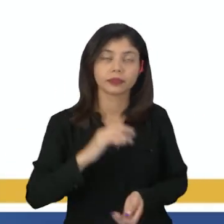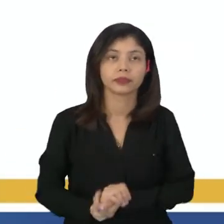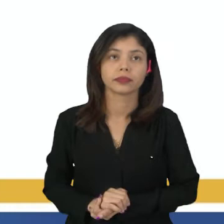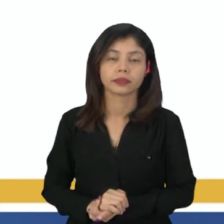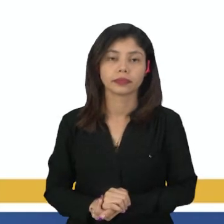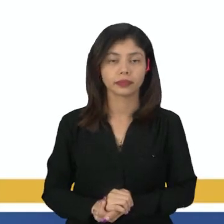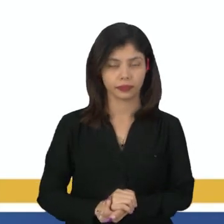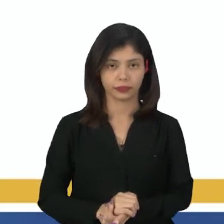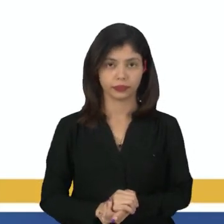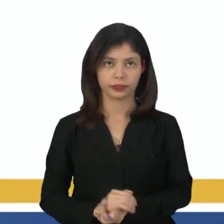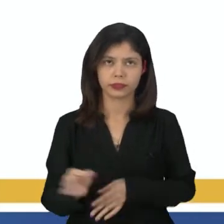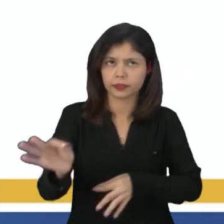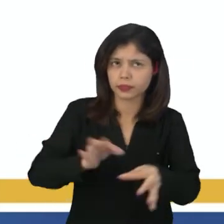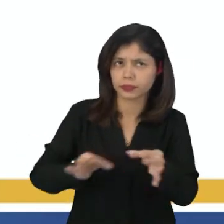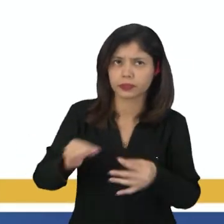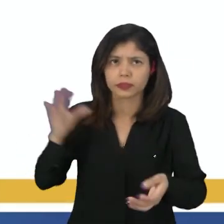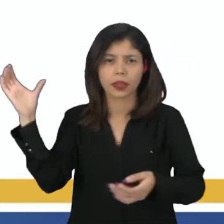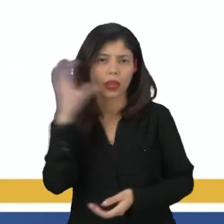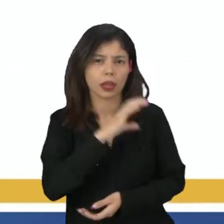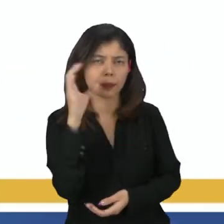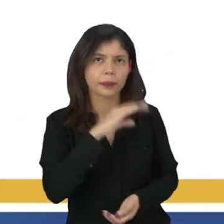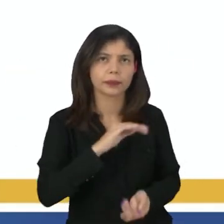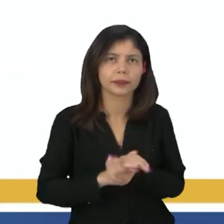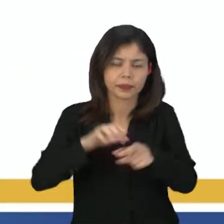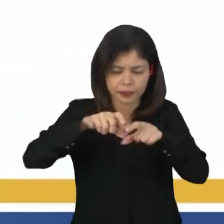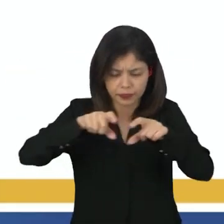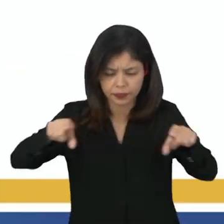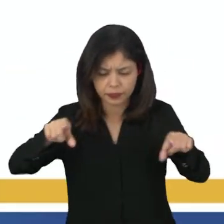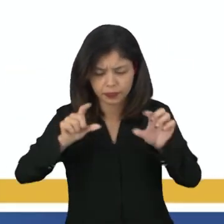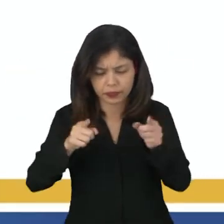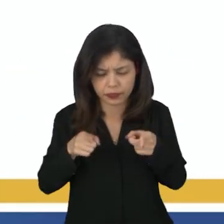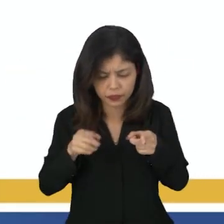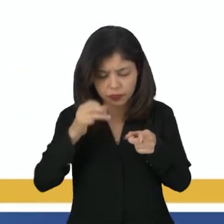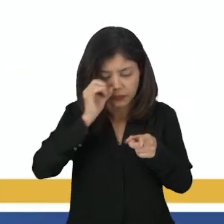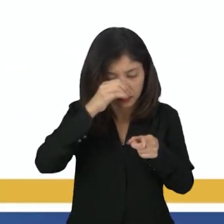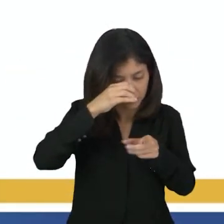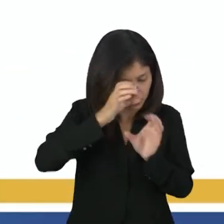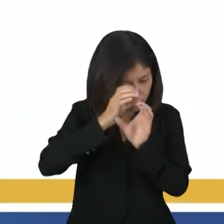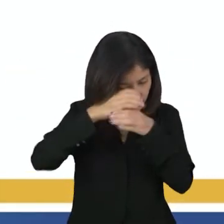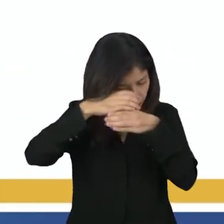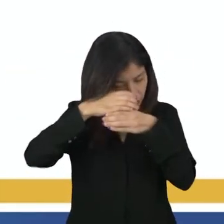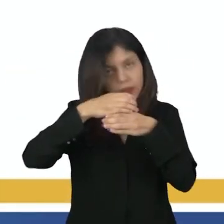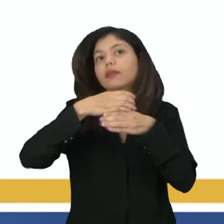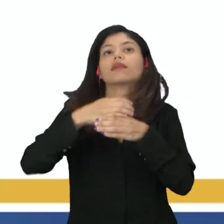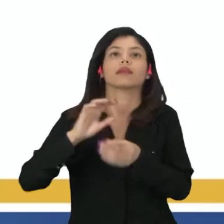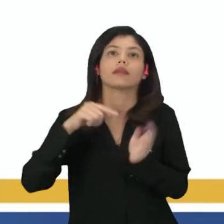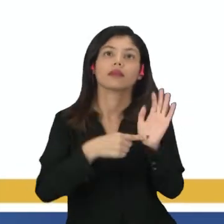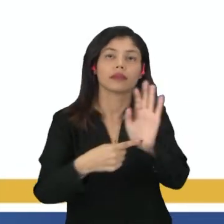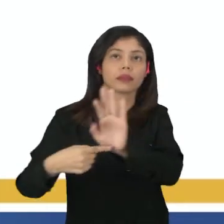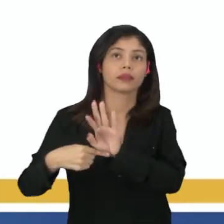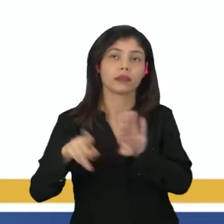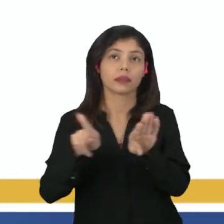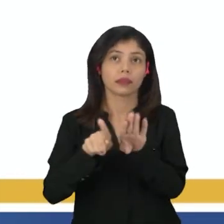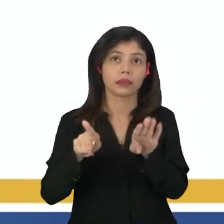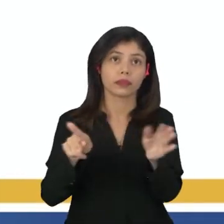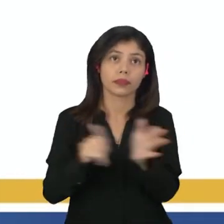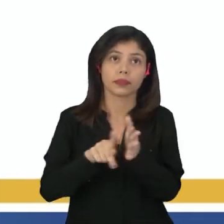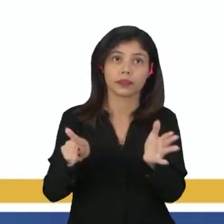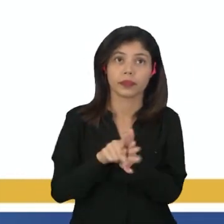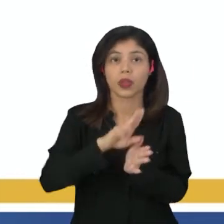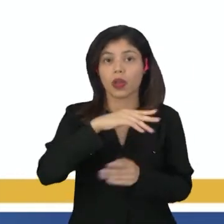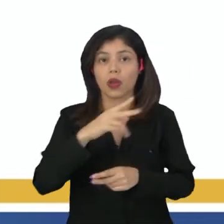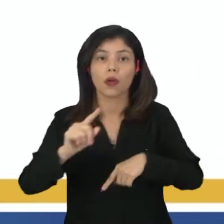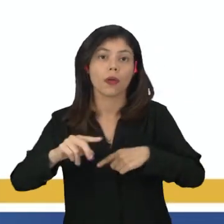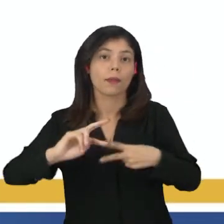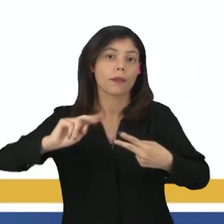o seguinte: preparou-se rapidamente uma lâmina a ser examinada ao microscópio óptico para identificar se o material é de origem